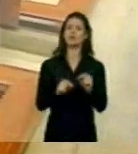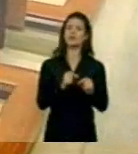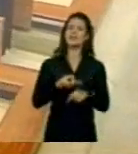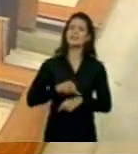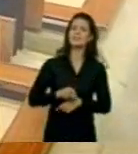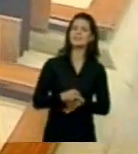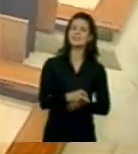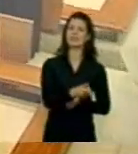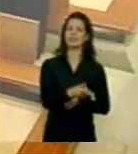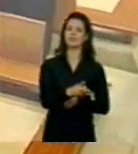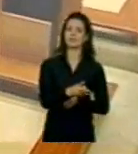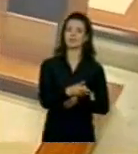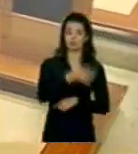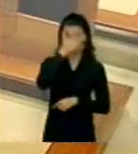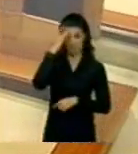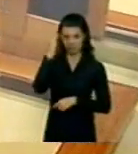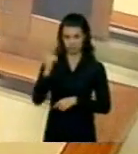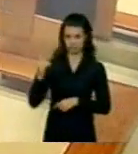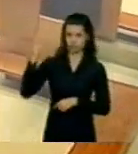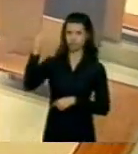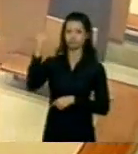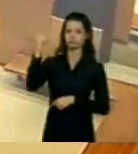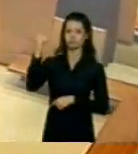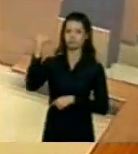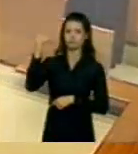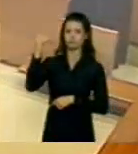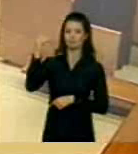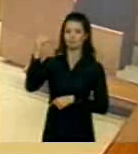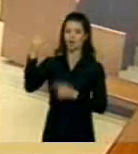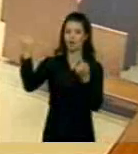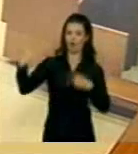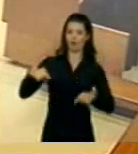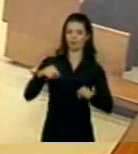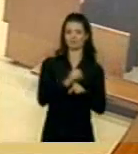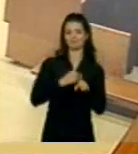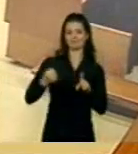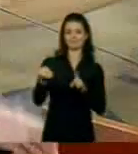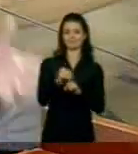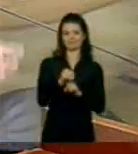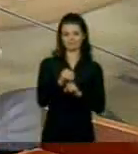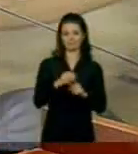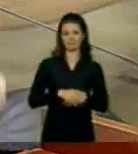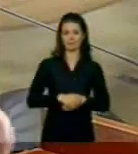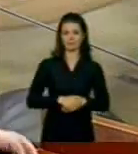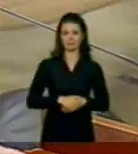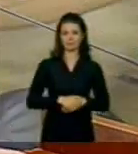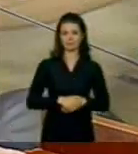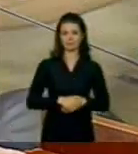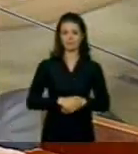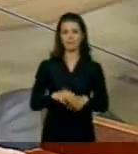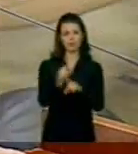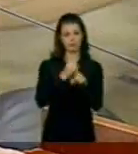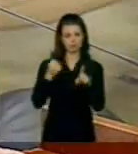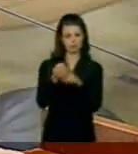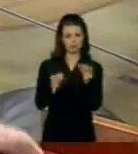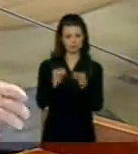vezes em que o tutor, de alguma maneira, se transforma em algoz. No fundo, o próprio sistema